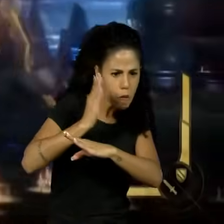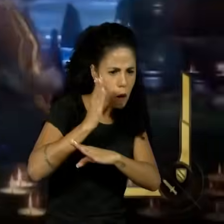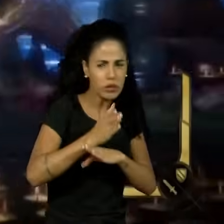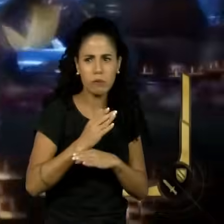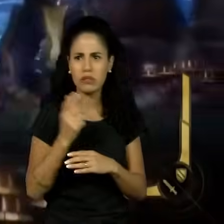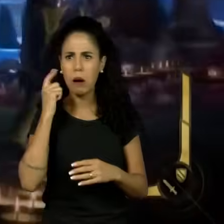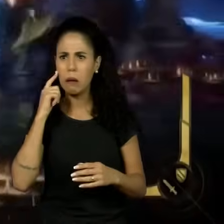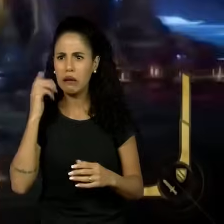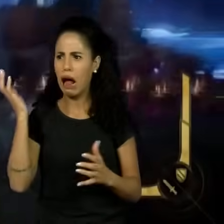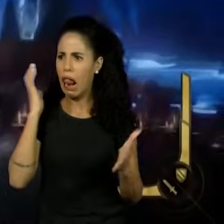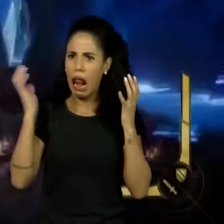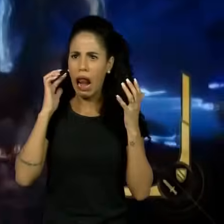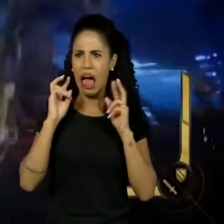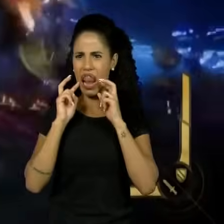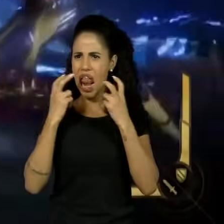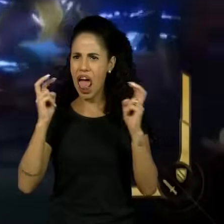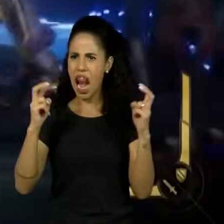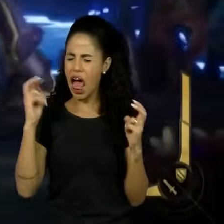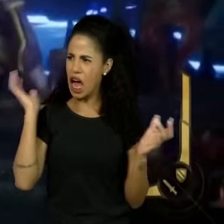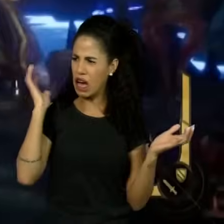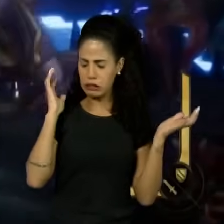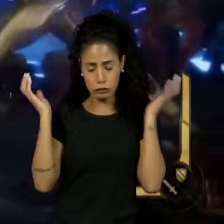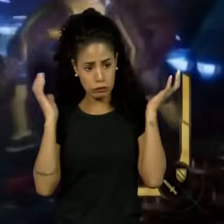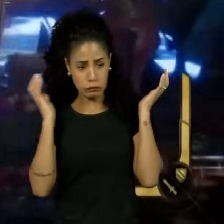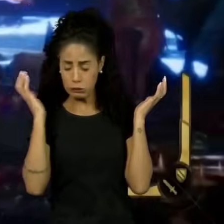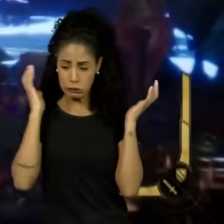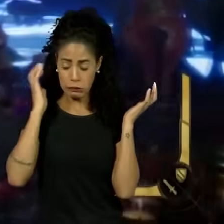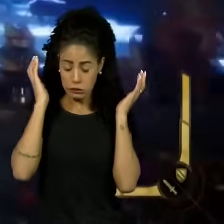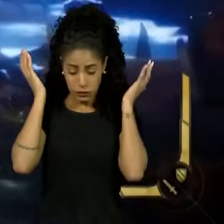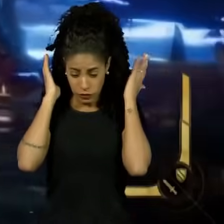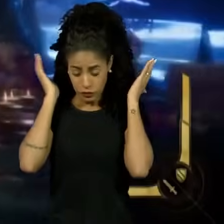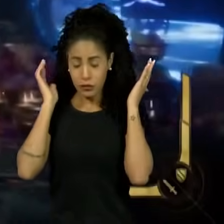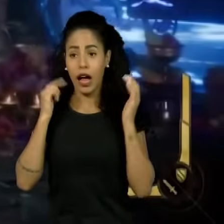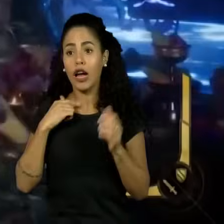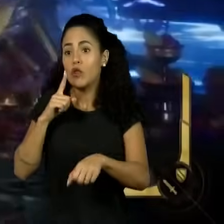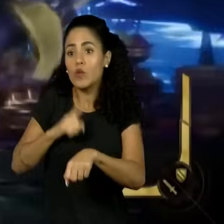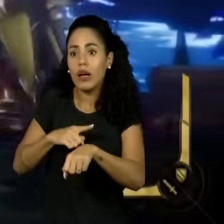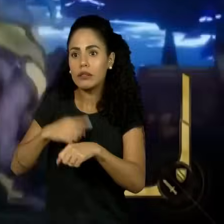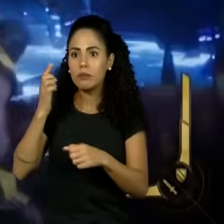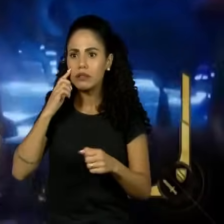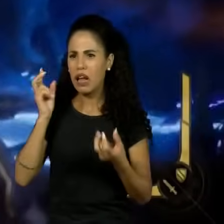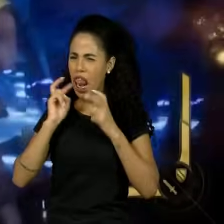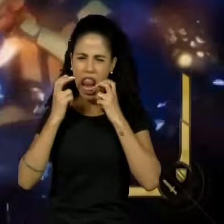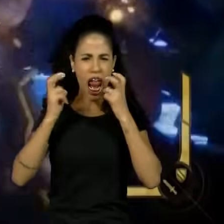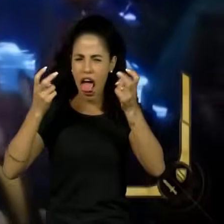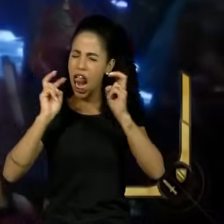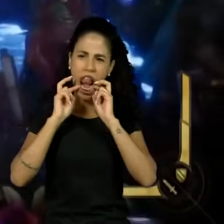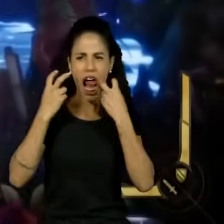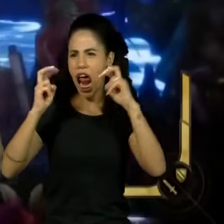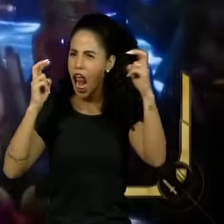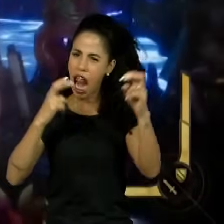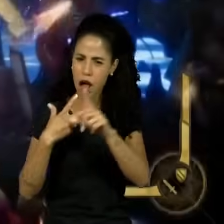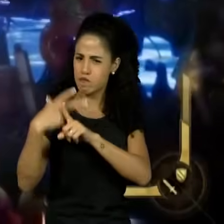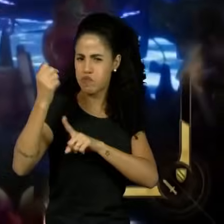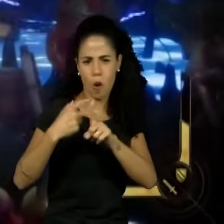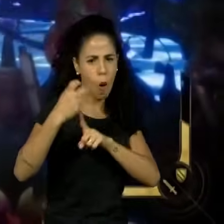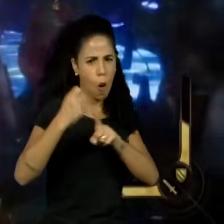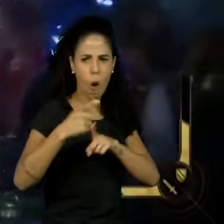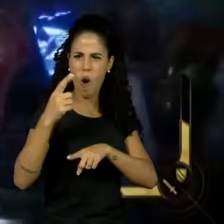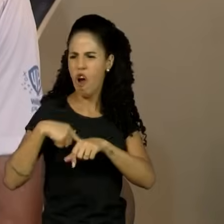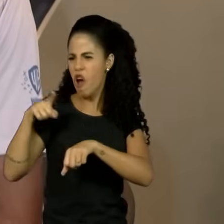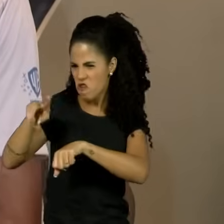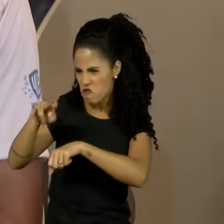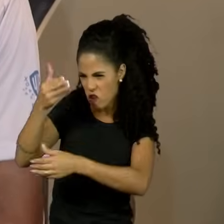toda a favor lá, todo mundo gritando no meu ouvido, né? A cada jogada que eu fazia, a cada coisa que eu errava, já todo mundo gritando no meu ouvido ali, porque ia